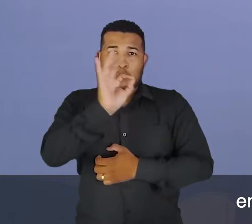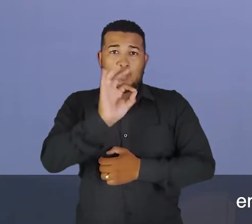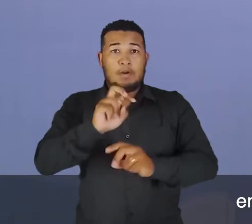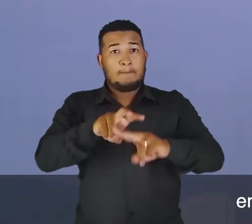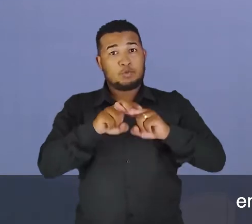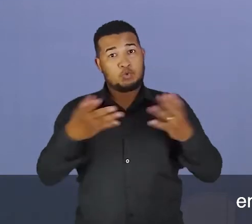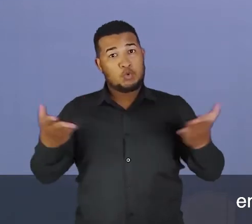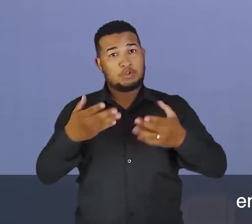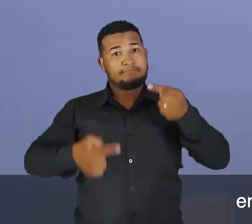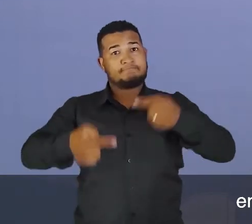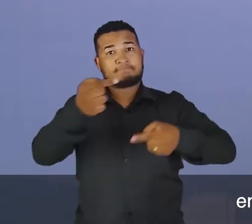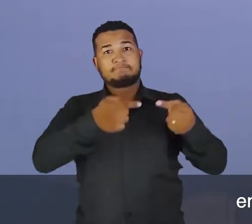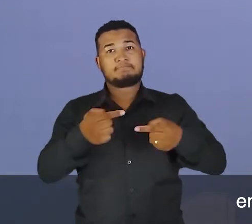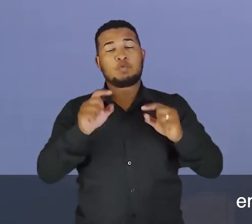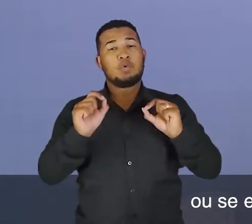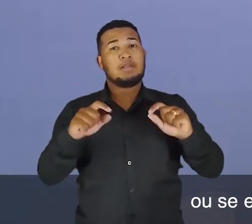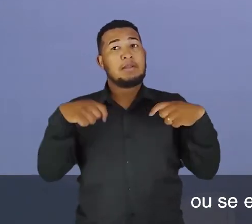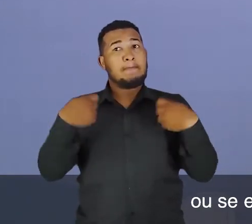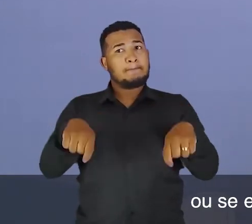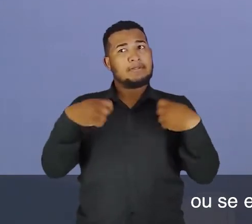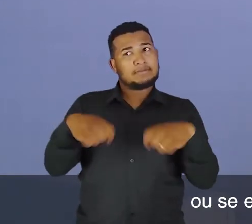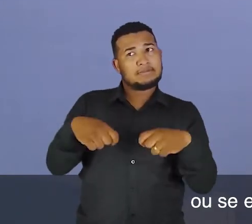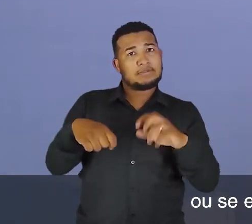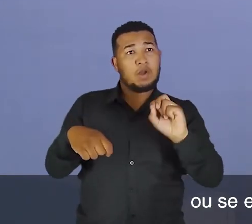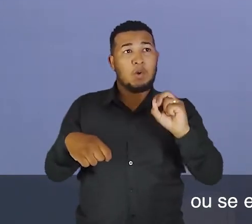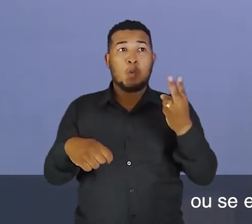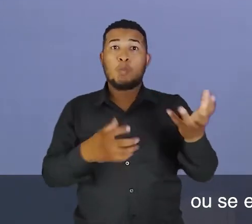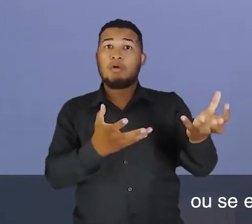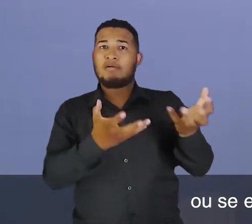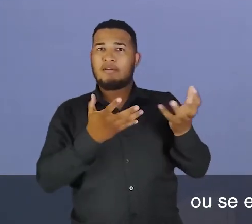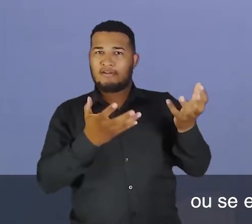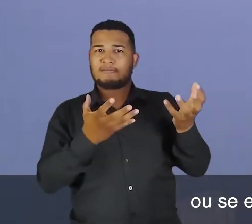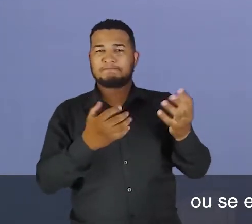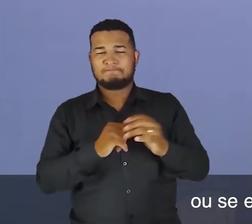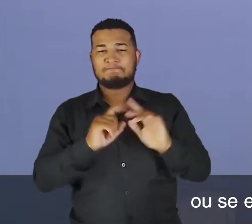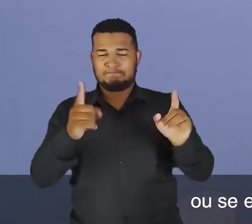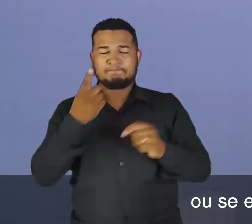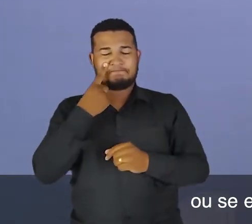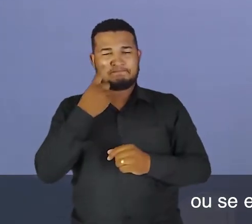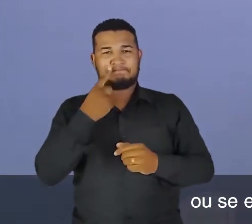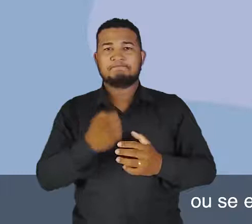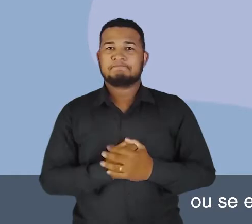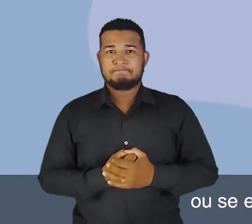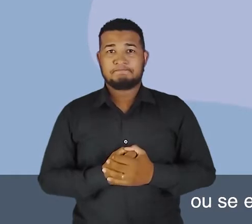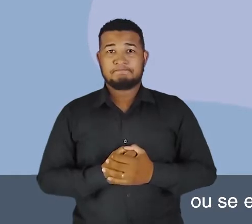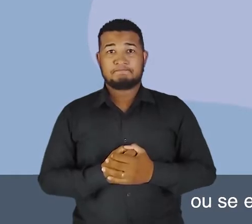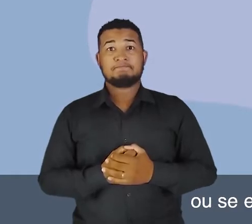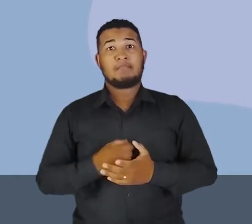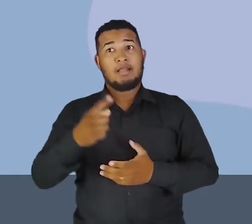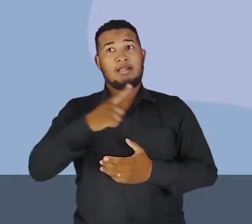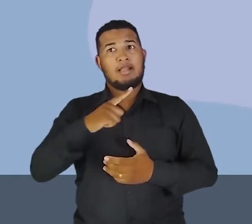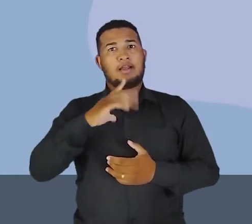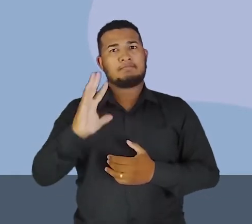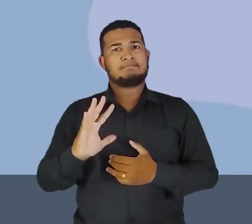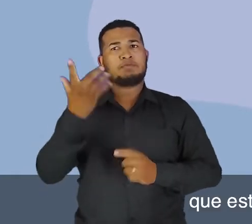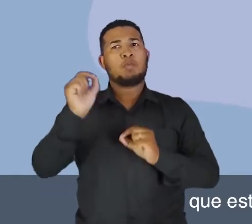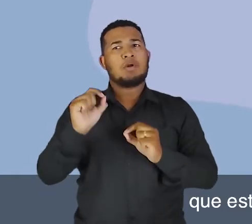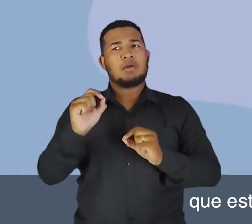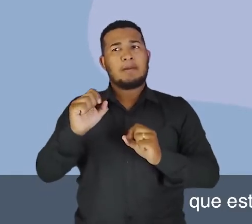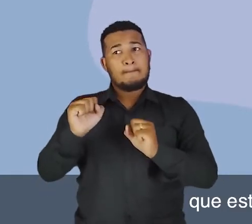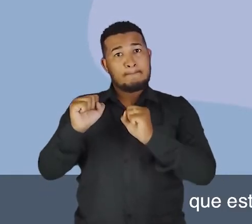aula de hoje, se é preciso ou se eu quero. Mas vamos continuar. Observem. Existe uma situação entre